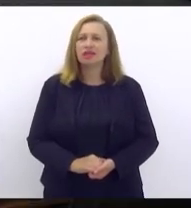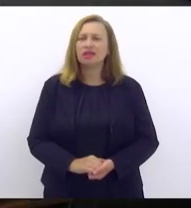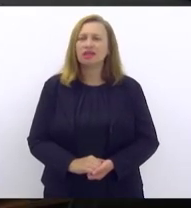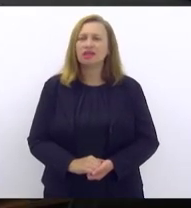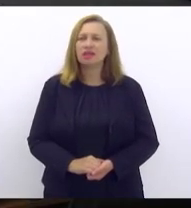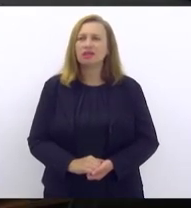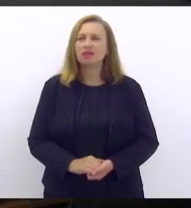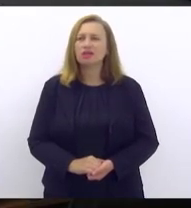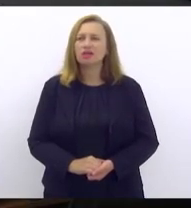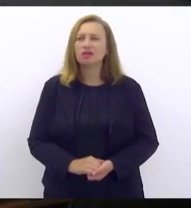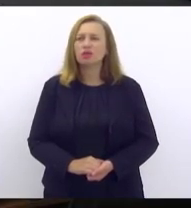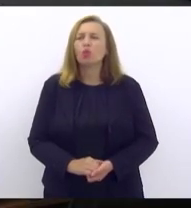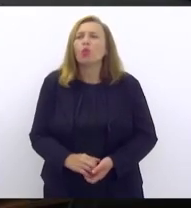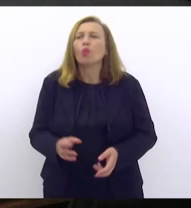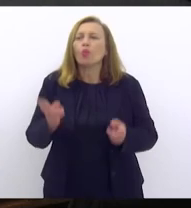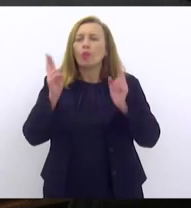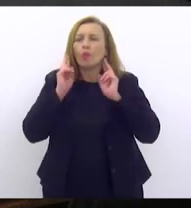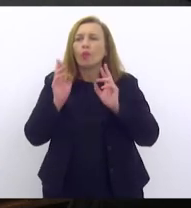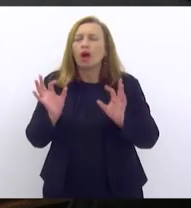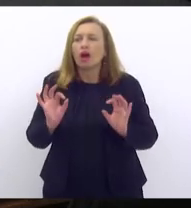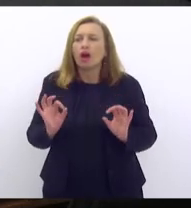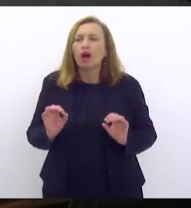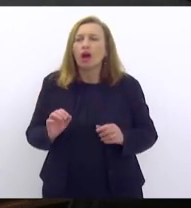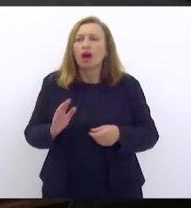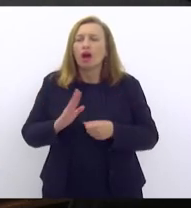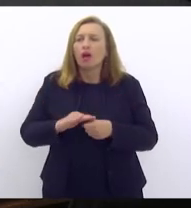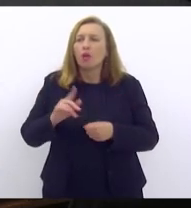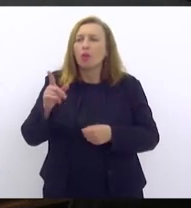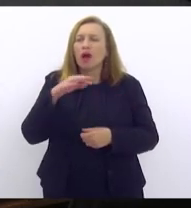Não toquei, não. Acho que você que não, apertou. Não, esse microfone está...